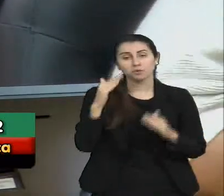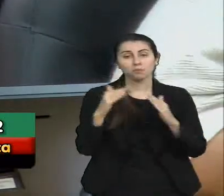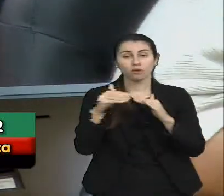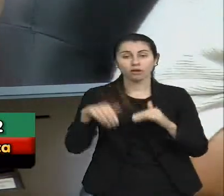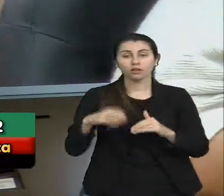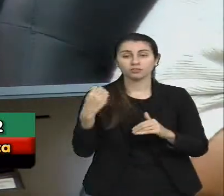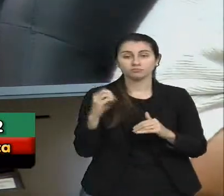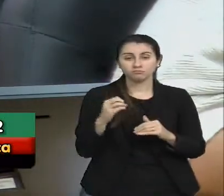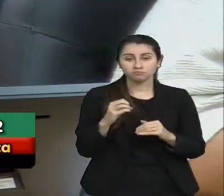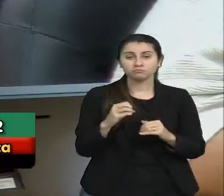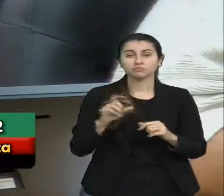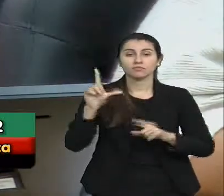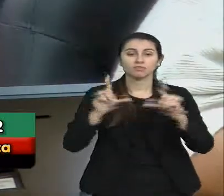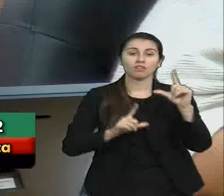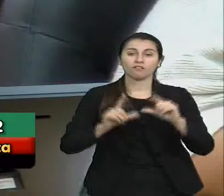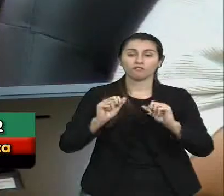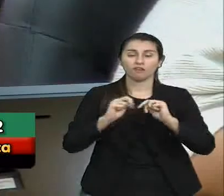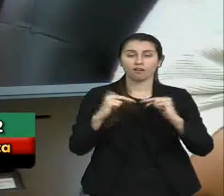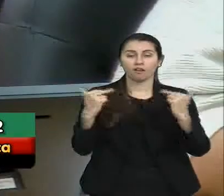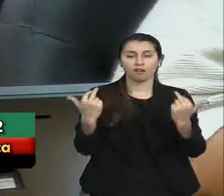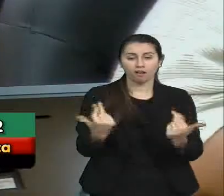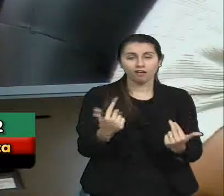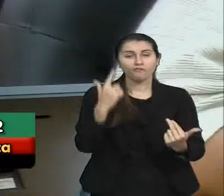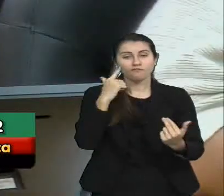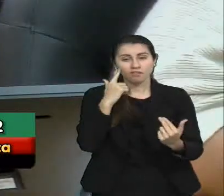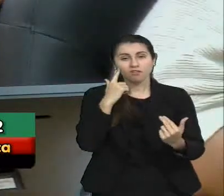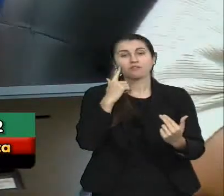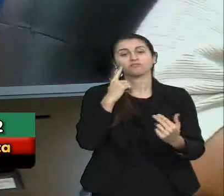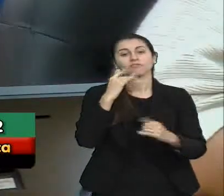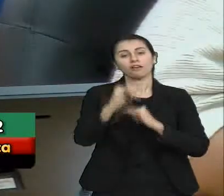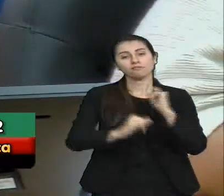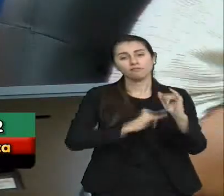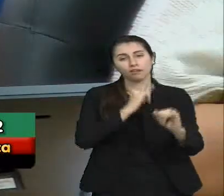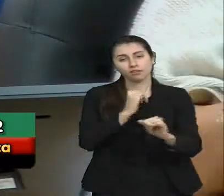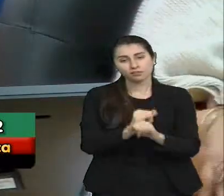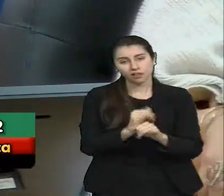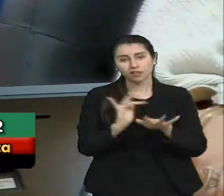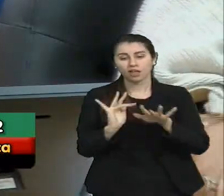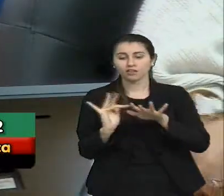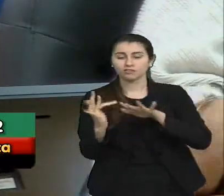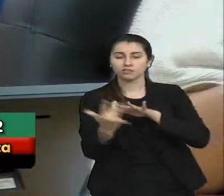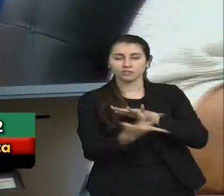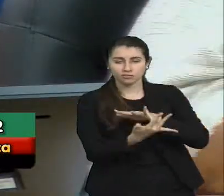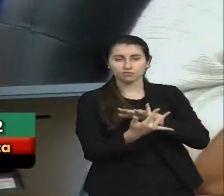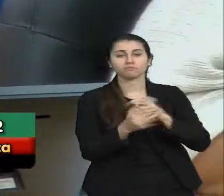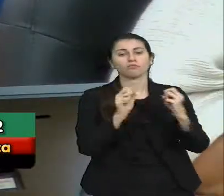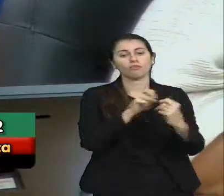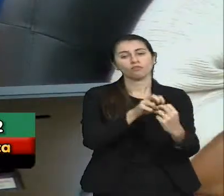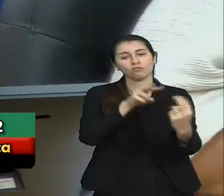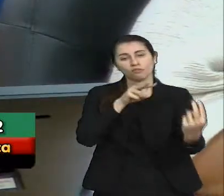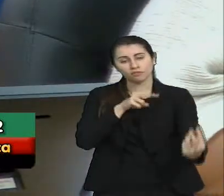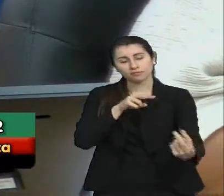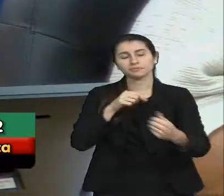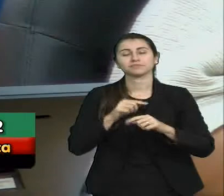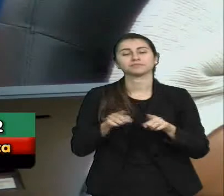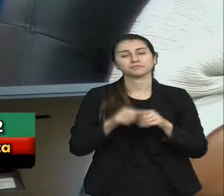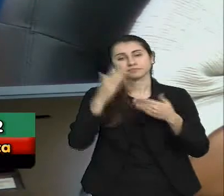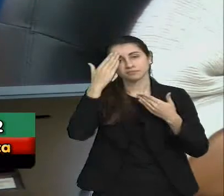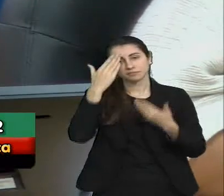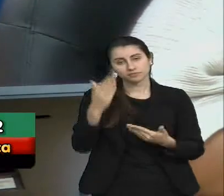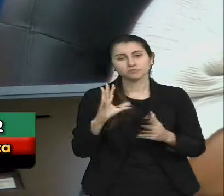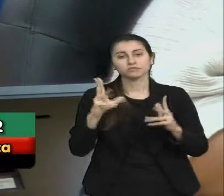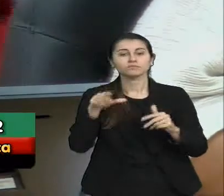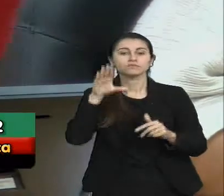meio da TV Câmara e das redes sociais, prestigiaram essa audiência por videoconferência. E agradeço aos servidores